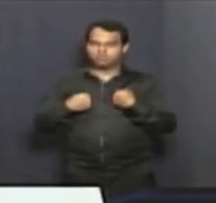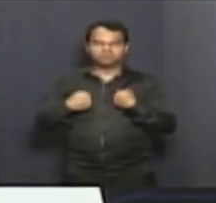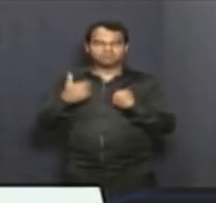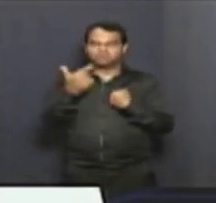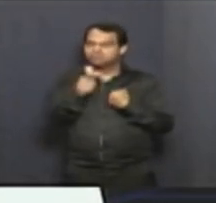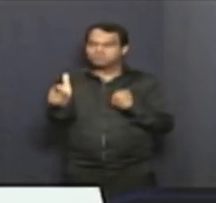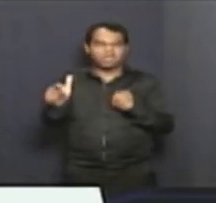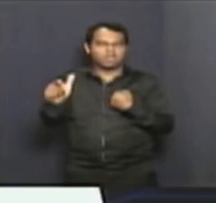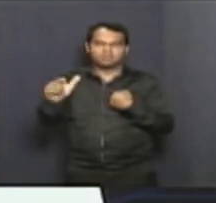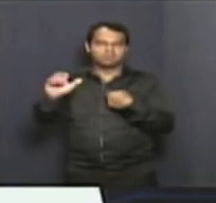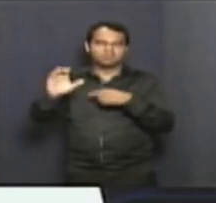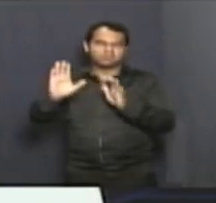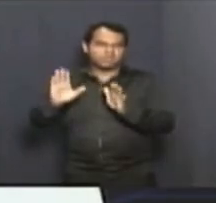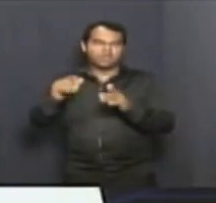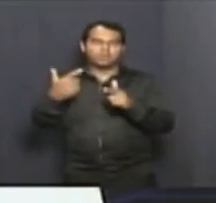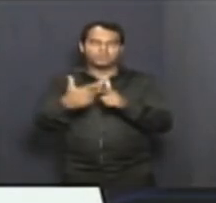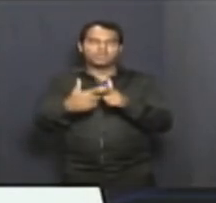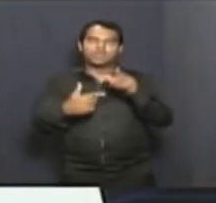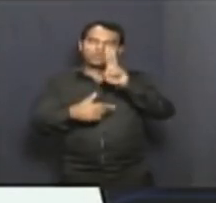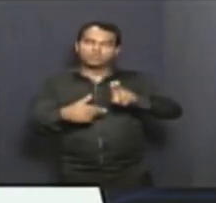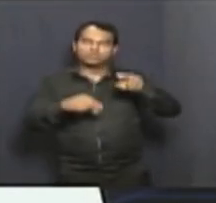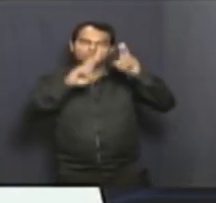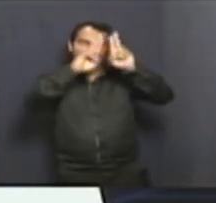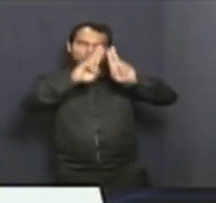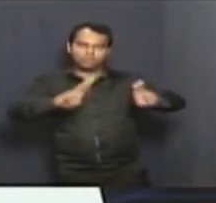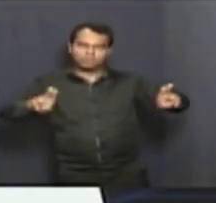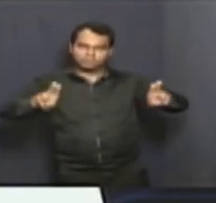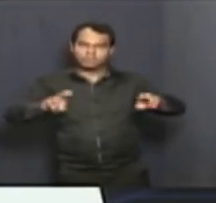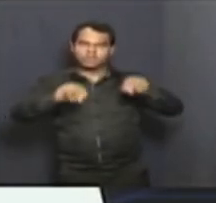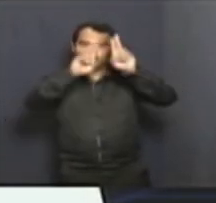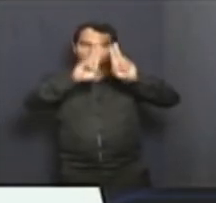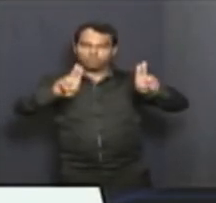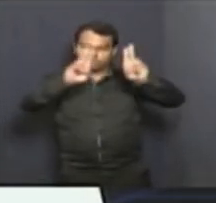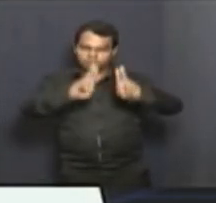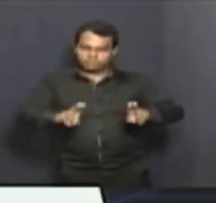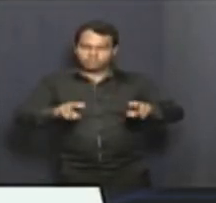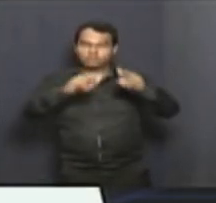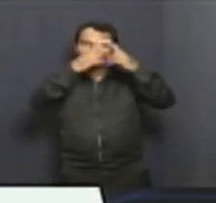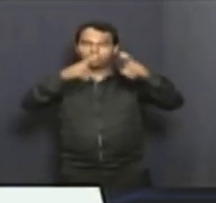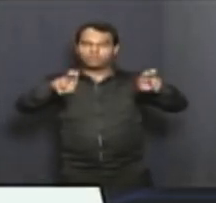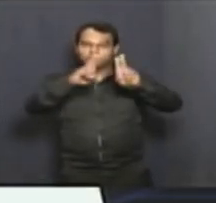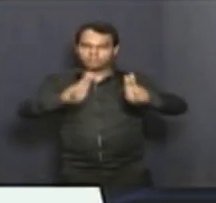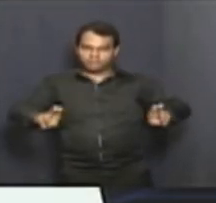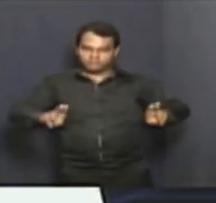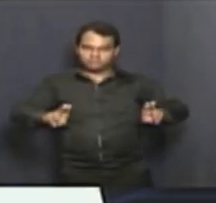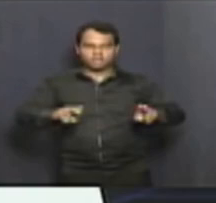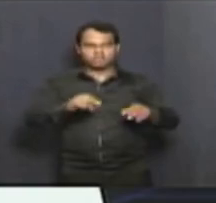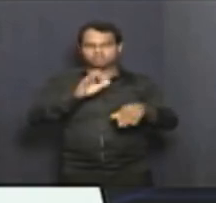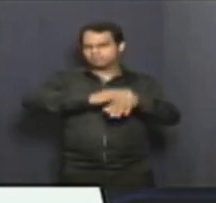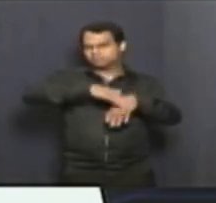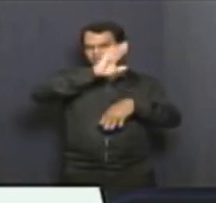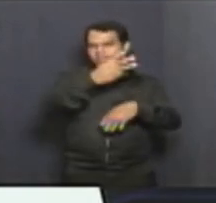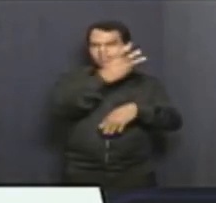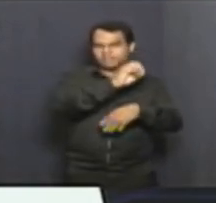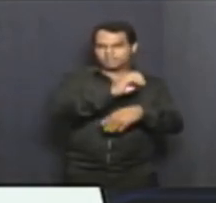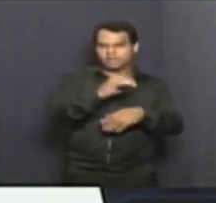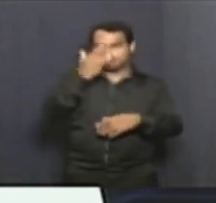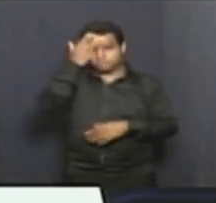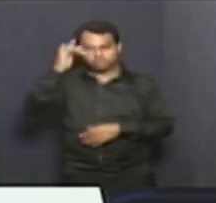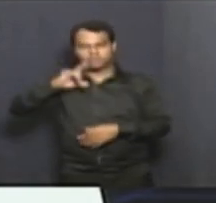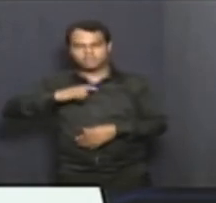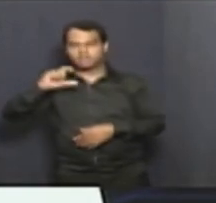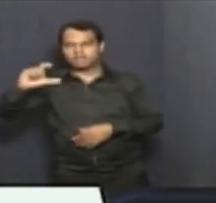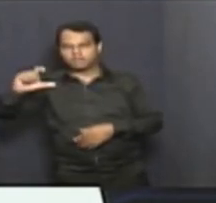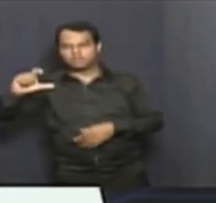utiliza porque eu tenho unimed já há mais de 30 anos aqueles que têm plano de saúde utiliza o plano de saúde os que não têm